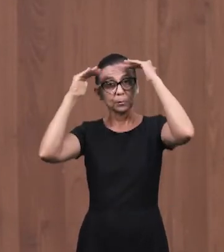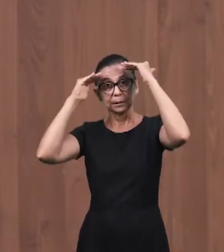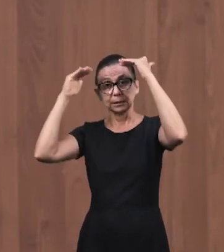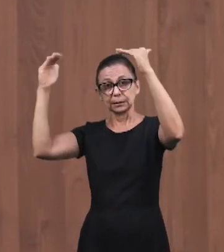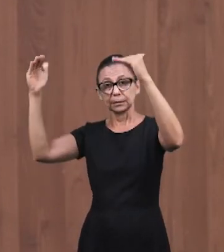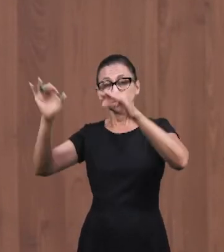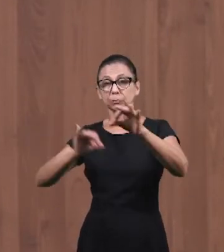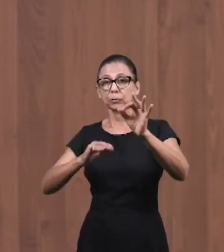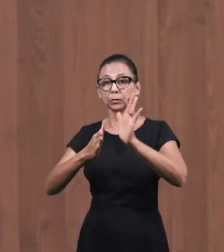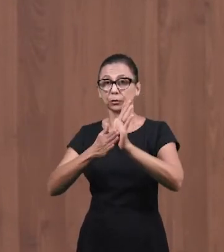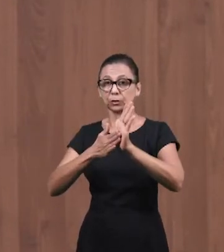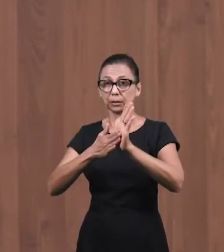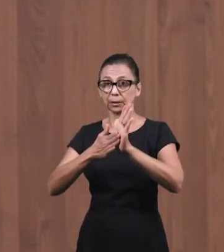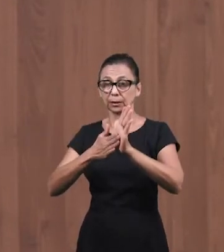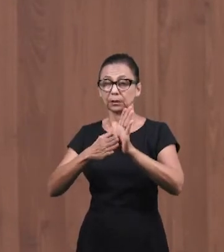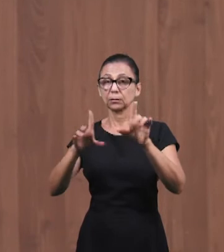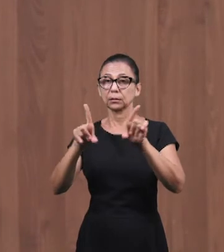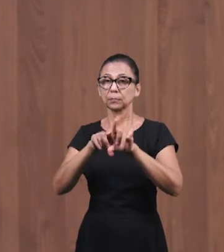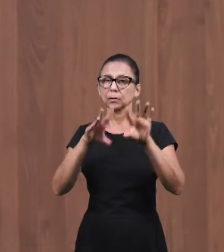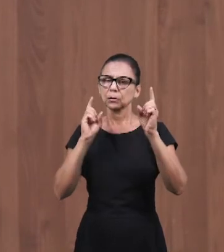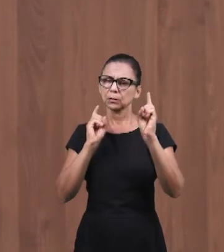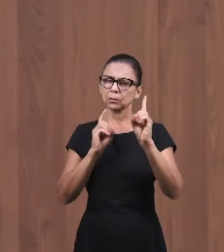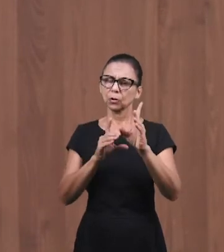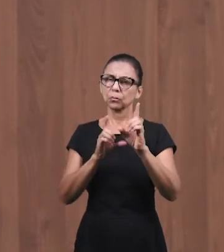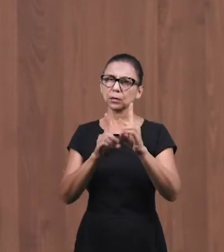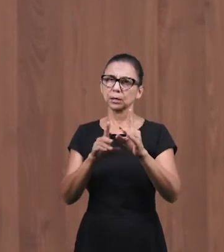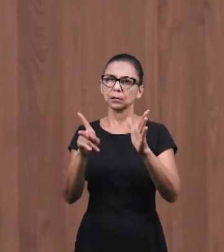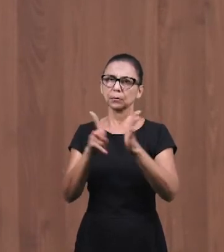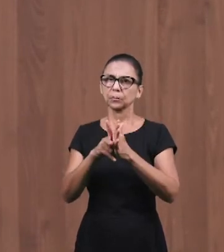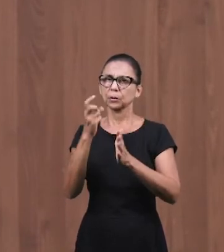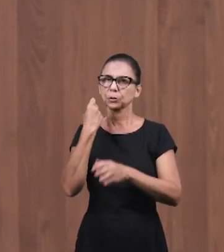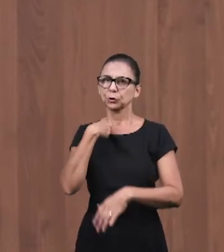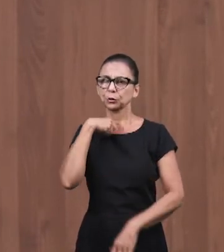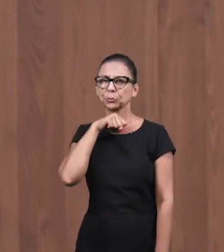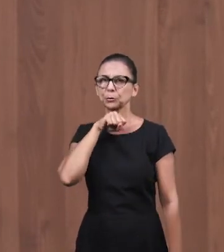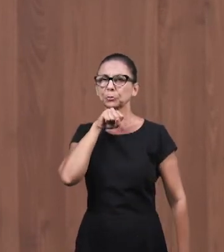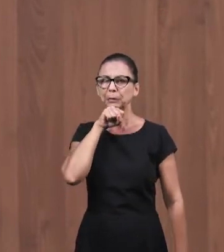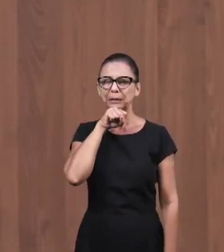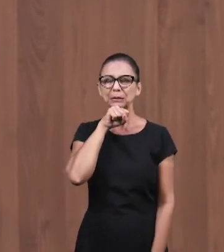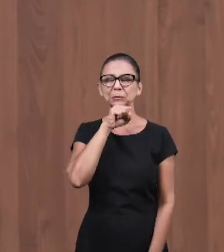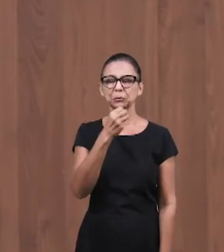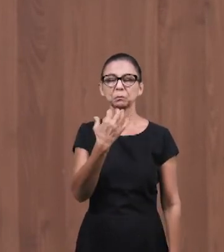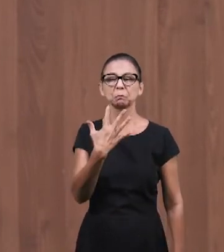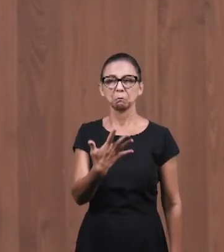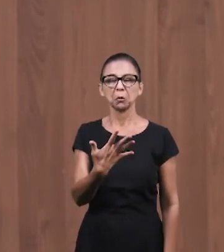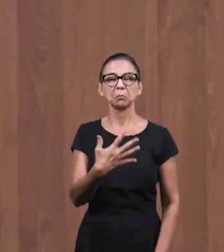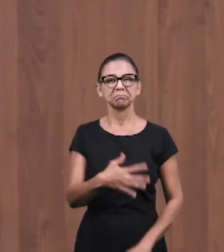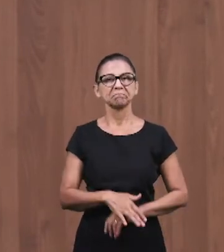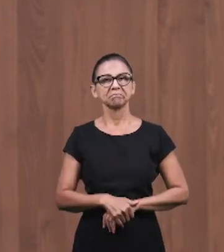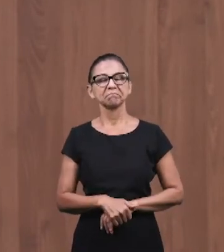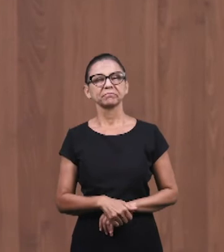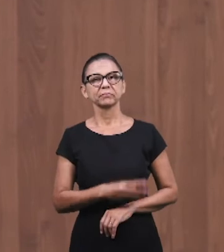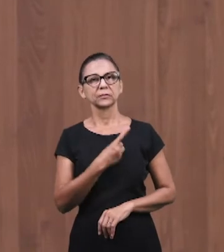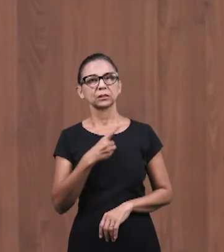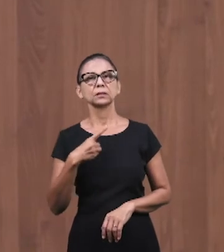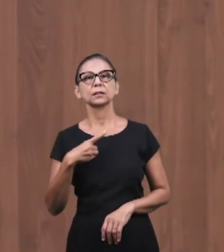projeto e também a uma doutrina que vem do Pai. Muito bem colocado pelo nosso irmão